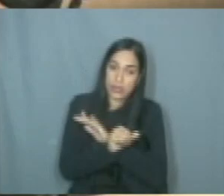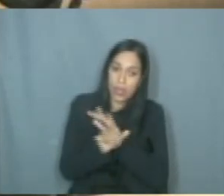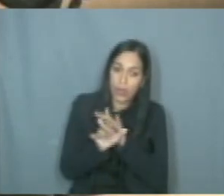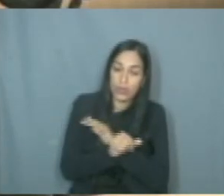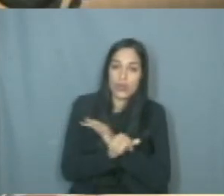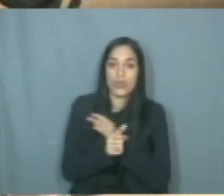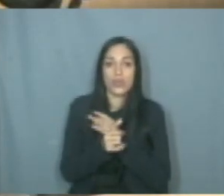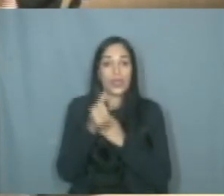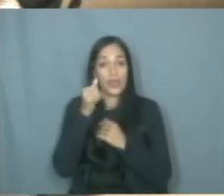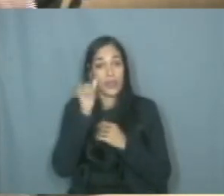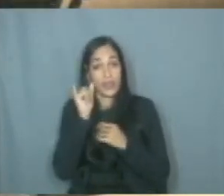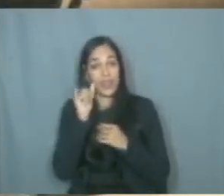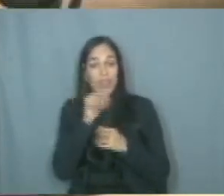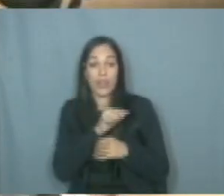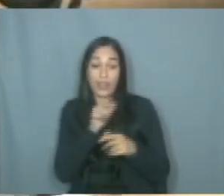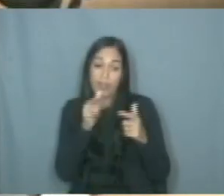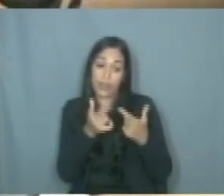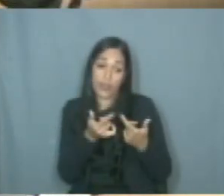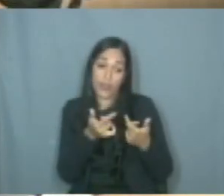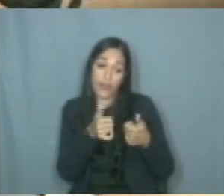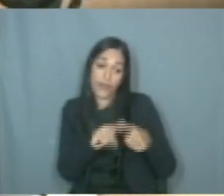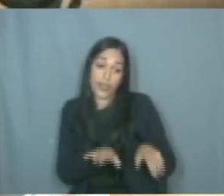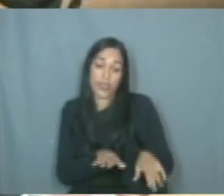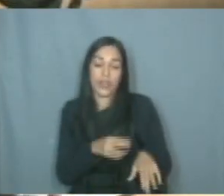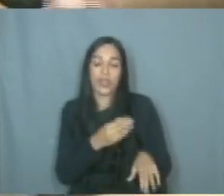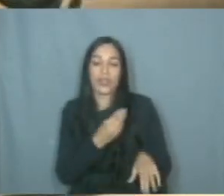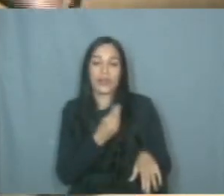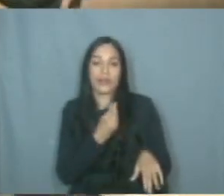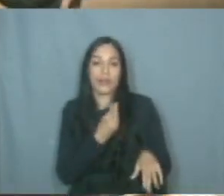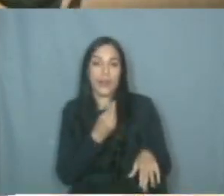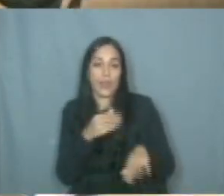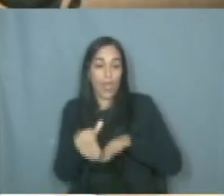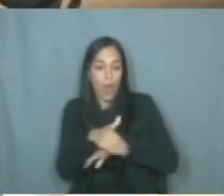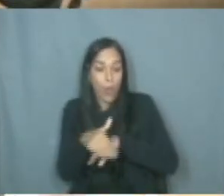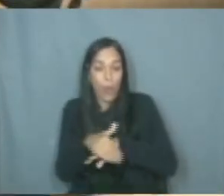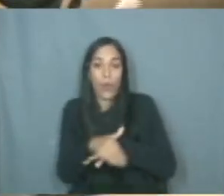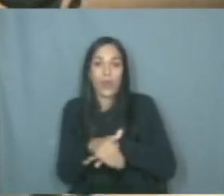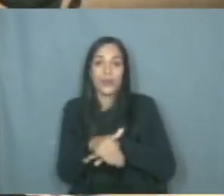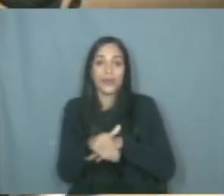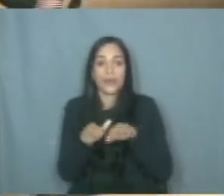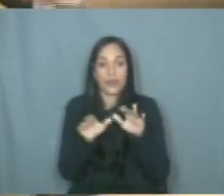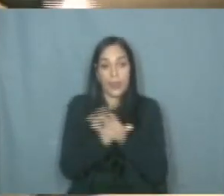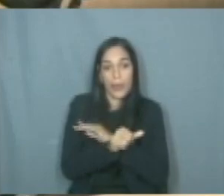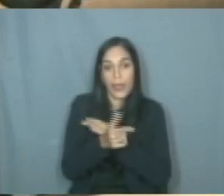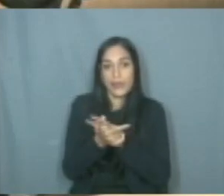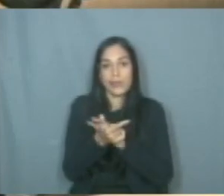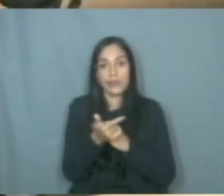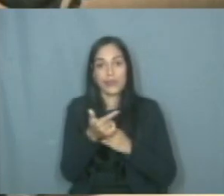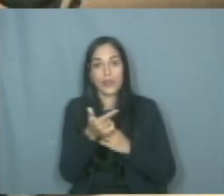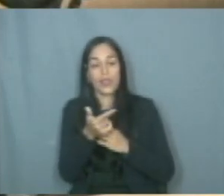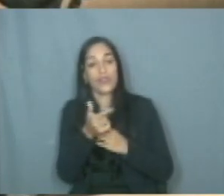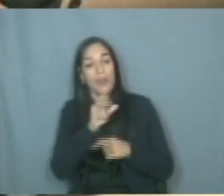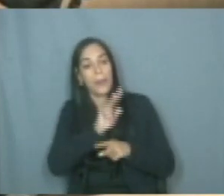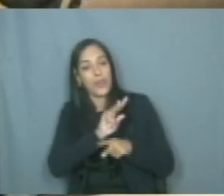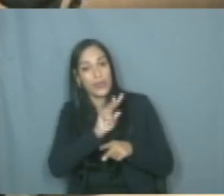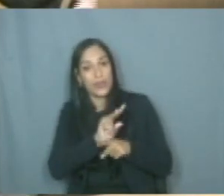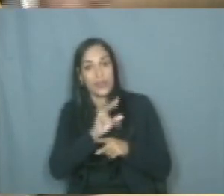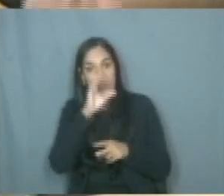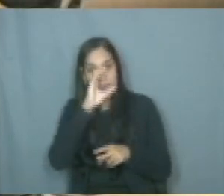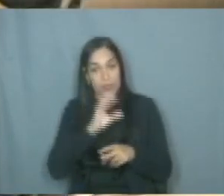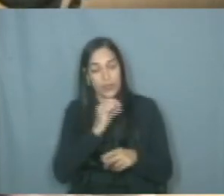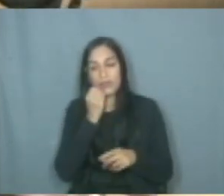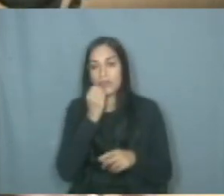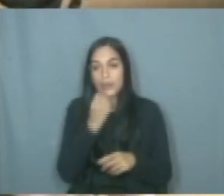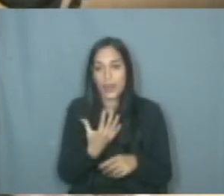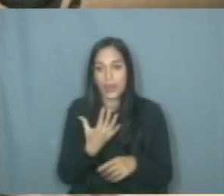estão na rua e que praticam assalto não estejam lá para proteger o cidadão de bem. E